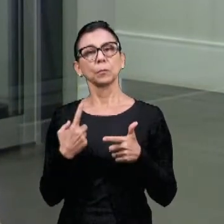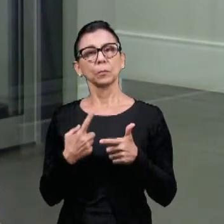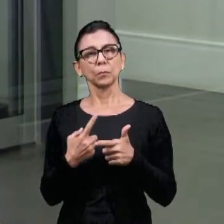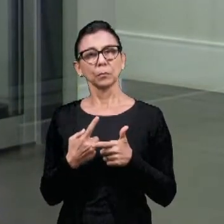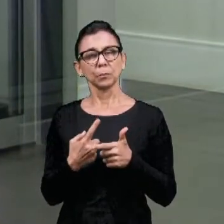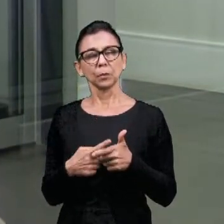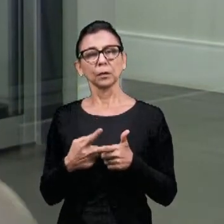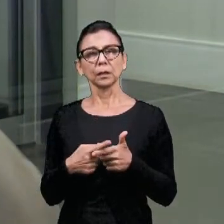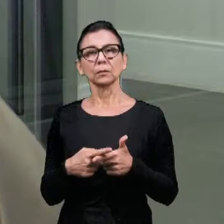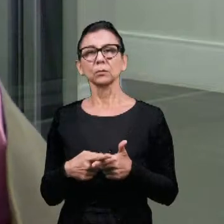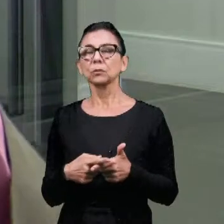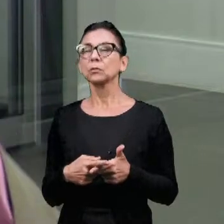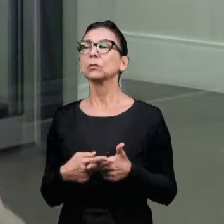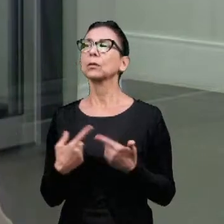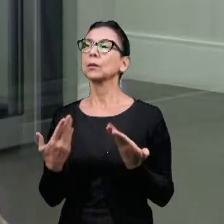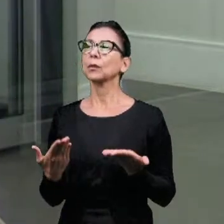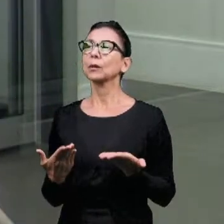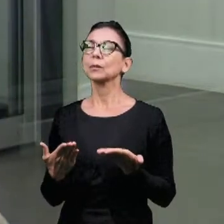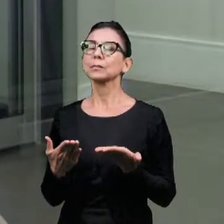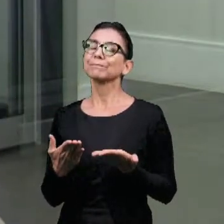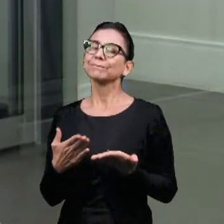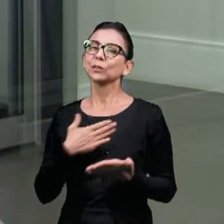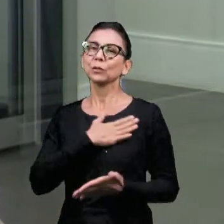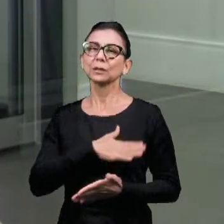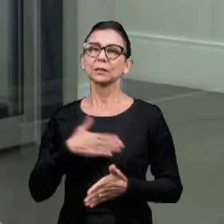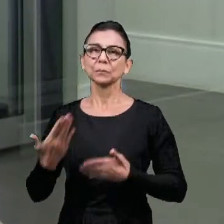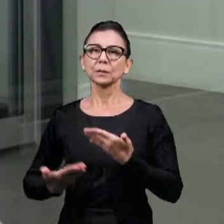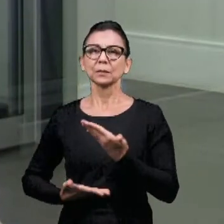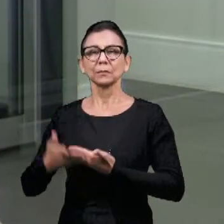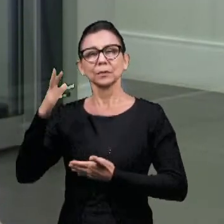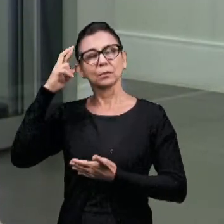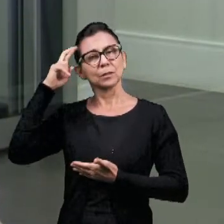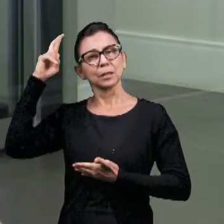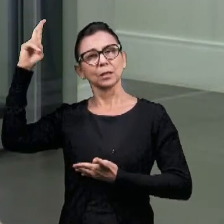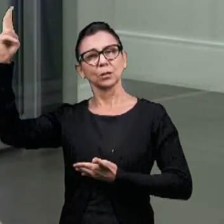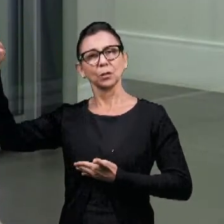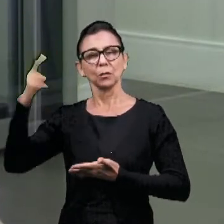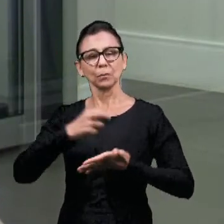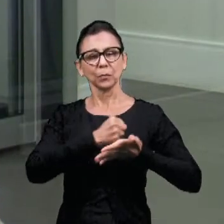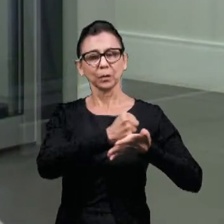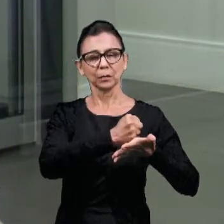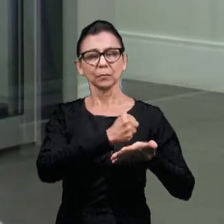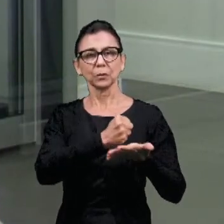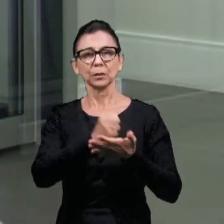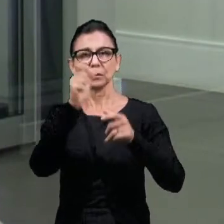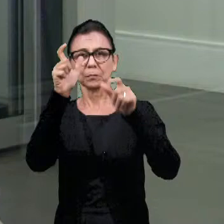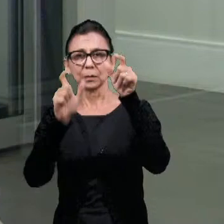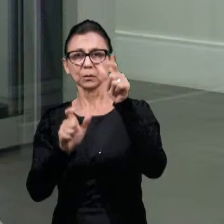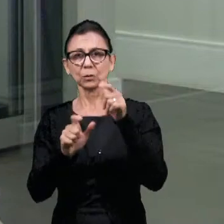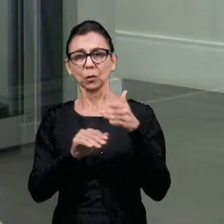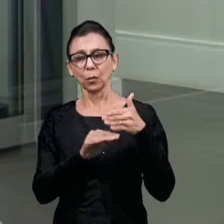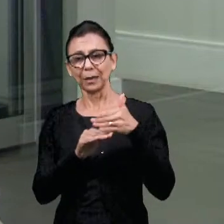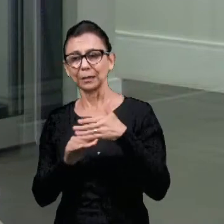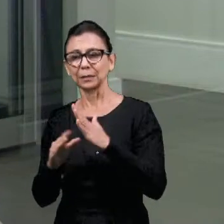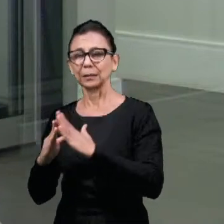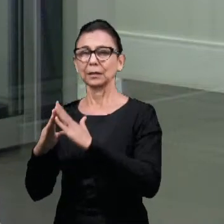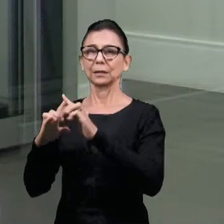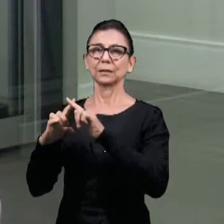ao Senhor, conduzindo os irmãos, né, as igrejas. Temos